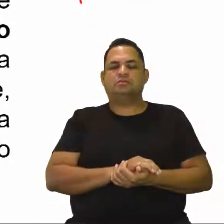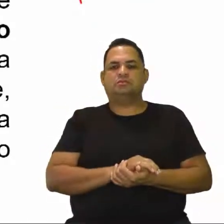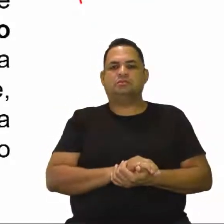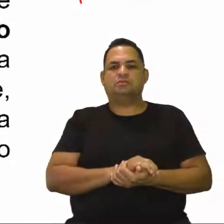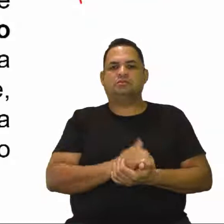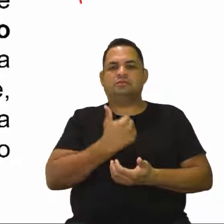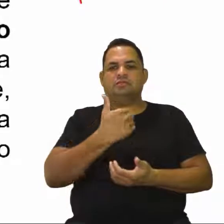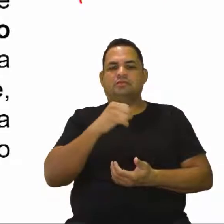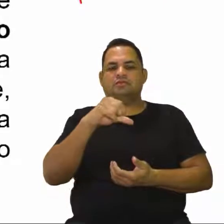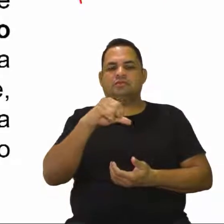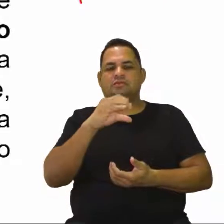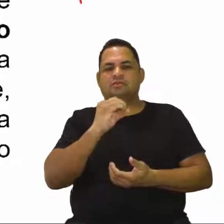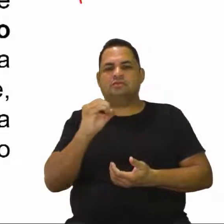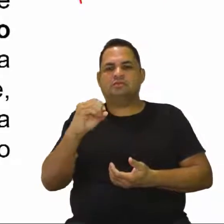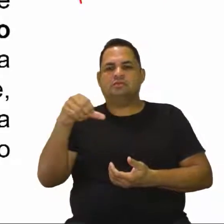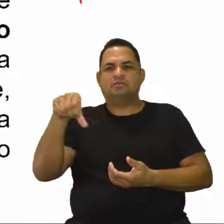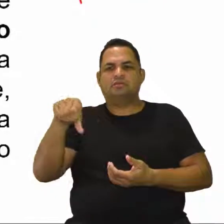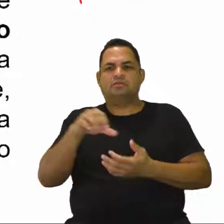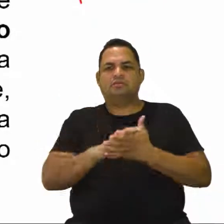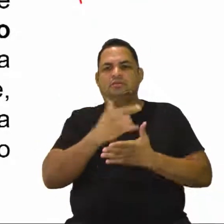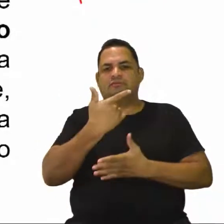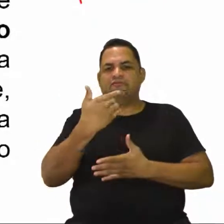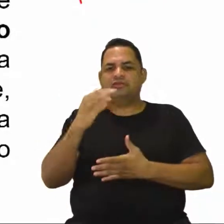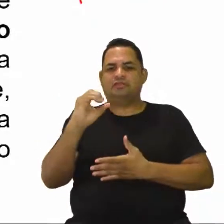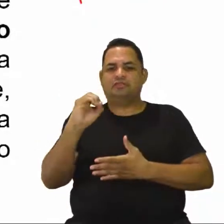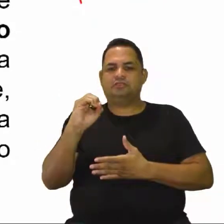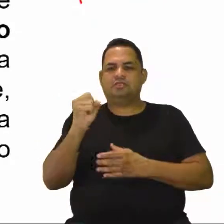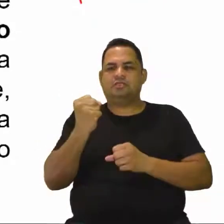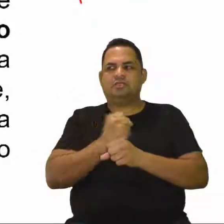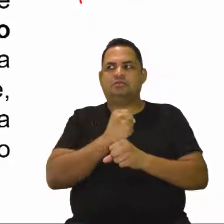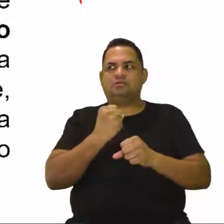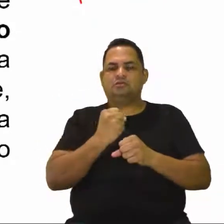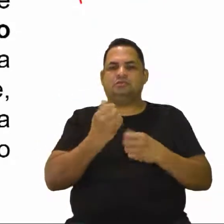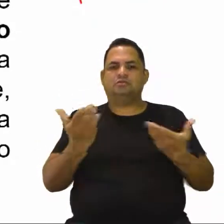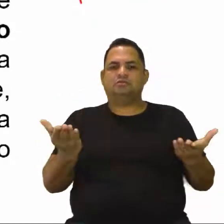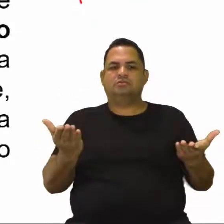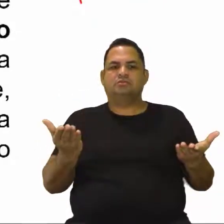1909, aí eu vou ter 20 anos. Então,